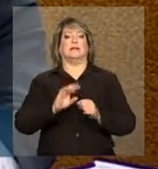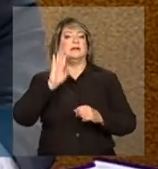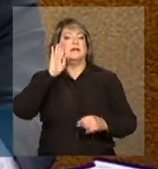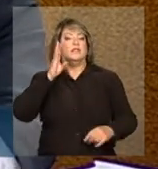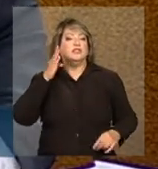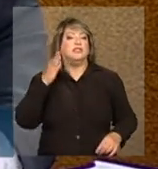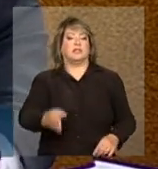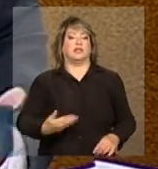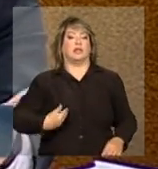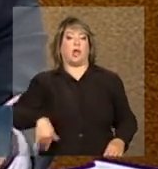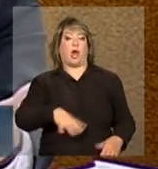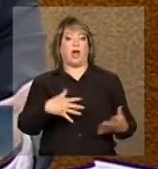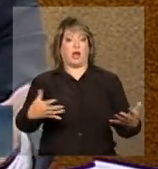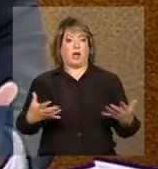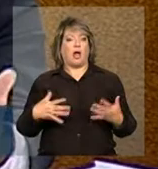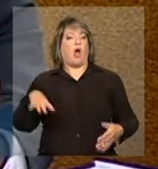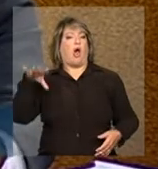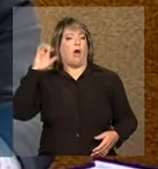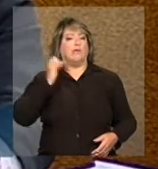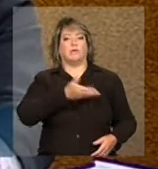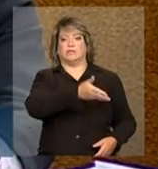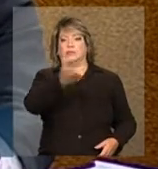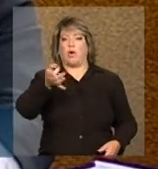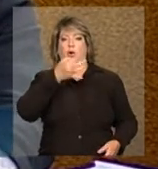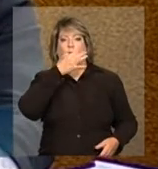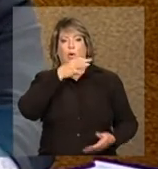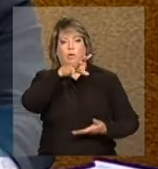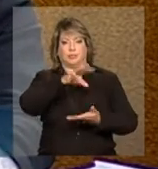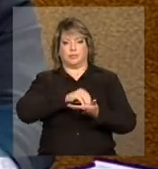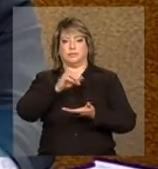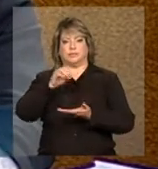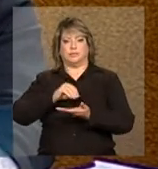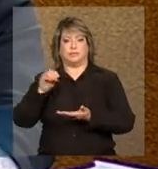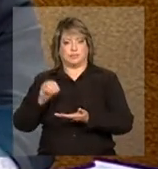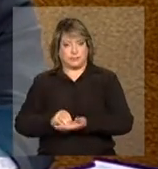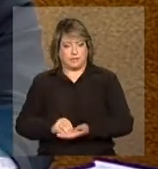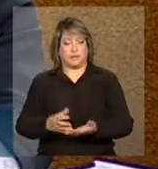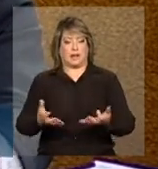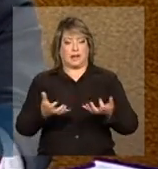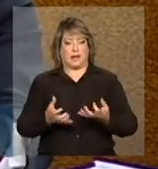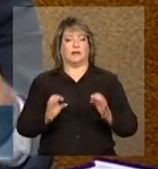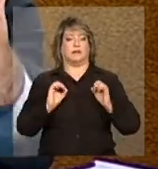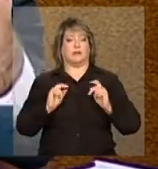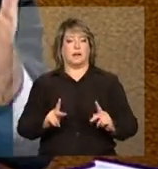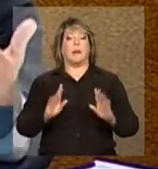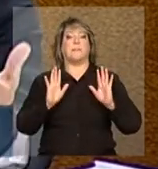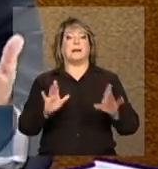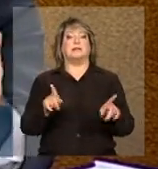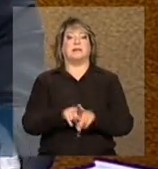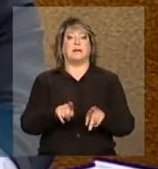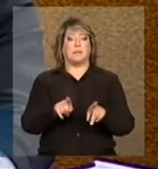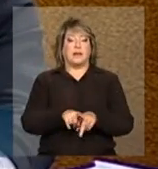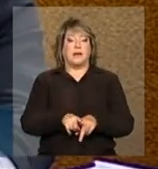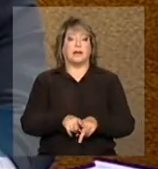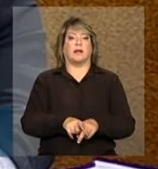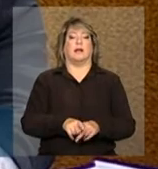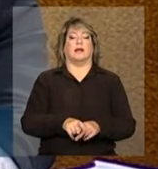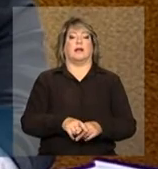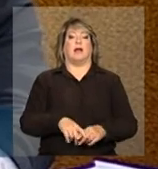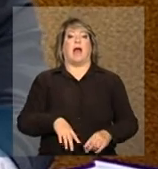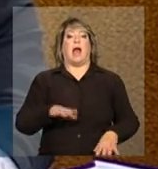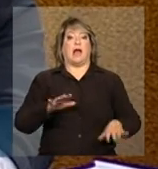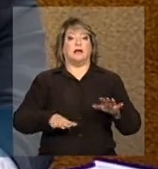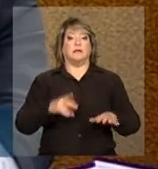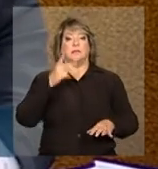gente quer não só ouvir, né, os companheiros que puderam estar aqui de uma maneira presencial, mas também aqueles que nos acompanham